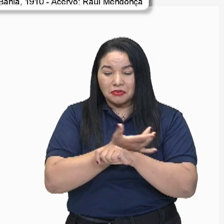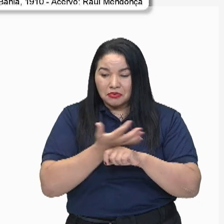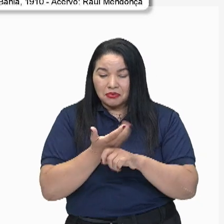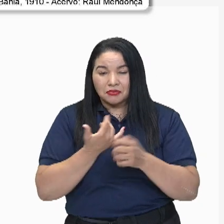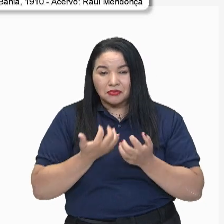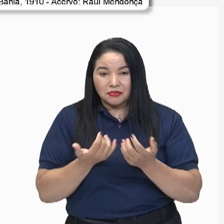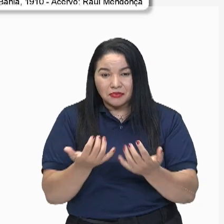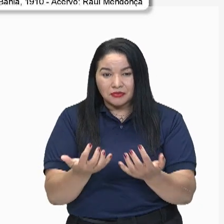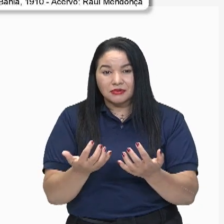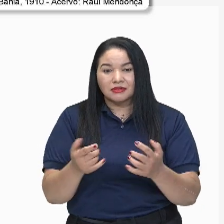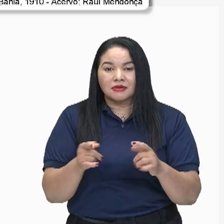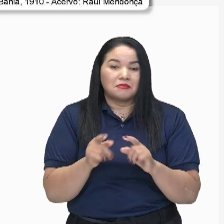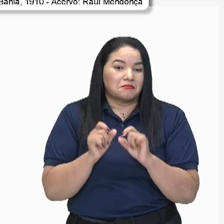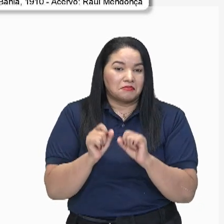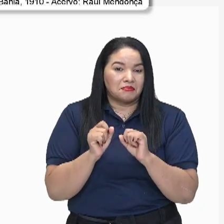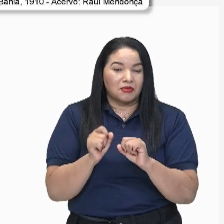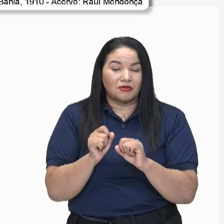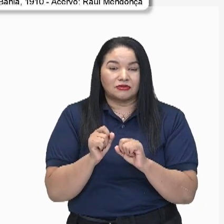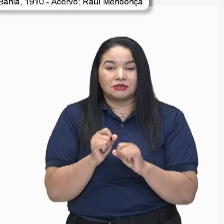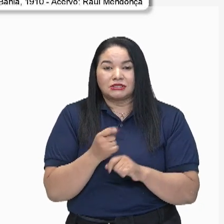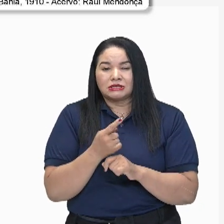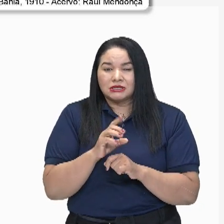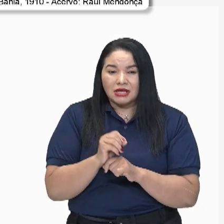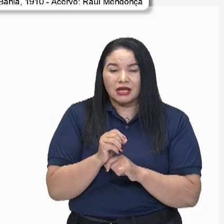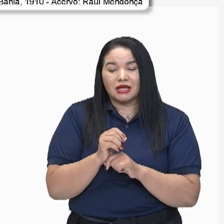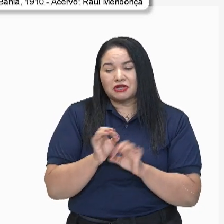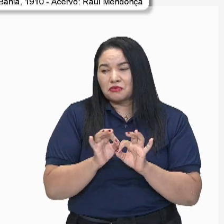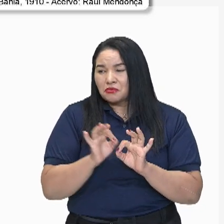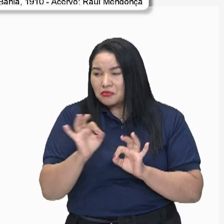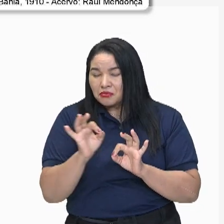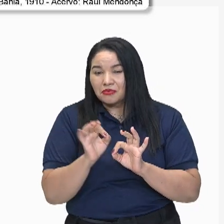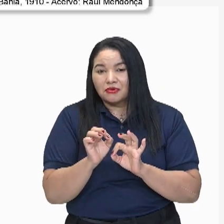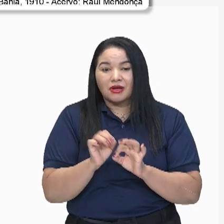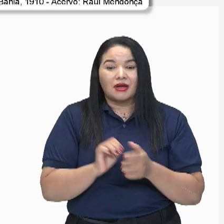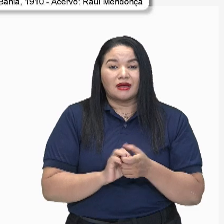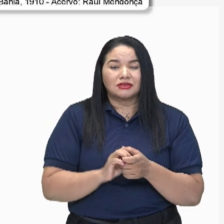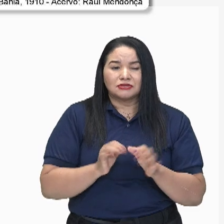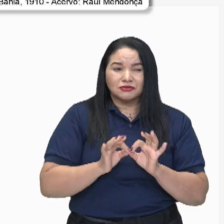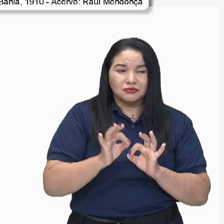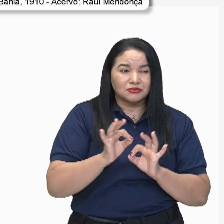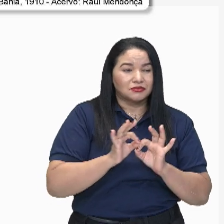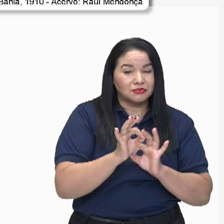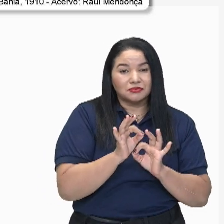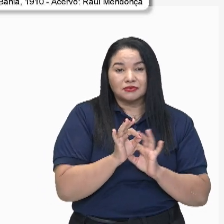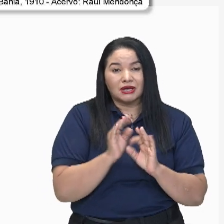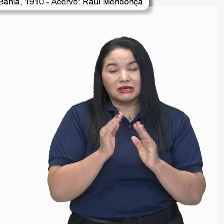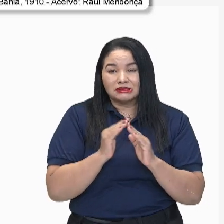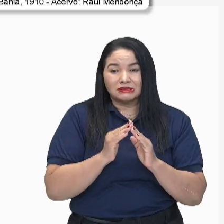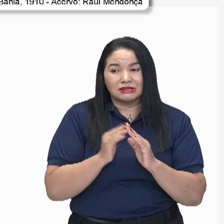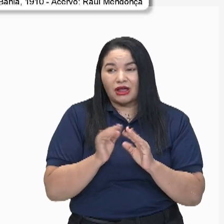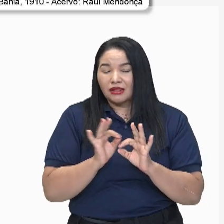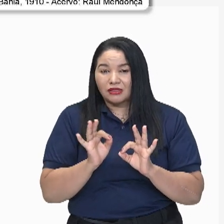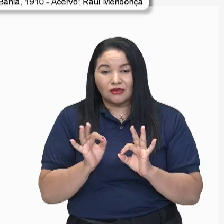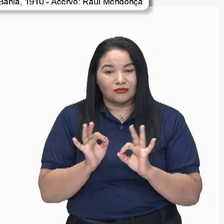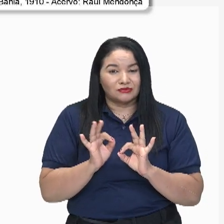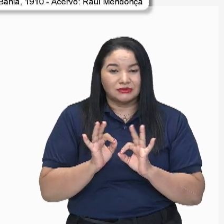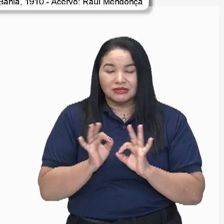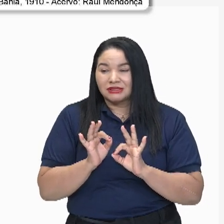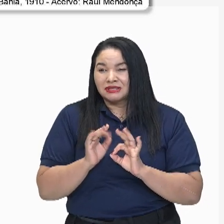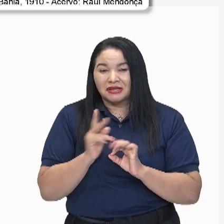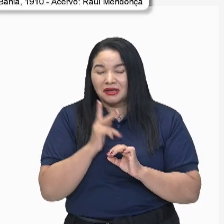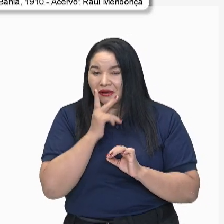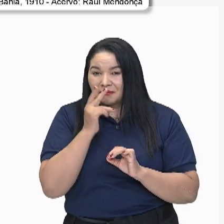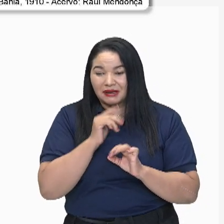Onde um pode torar 10, 15 léguas sem topar com casa de morador, ou seja, o deserto, né? Uma coisa assim que você vai